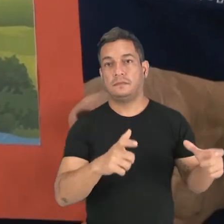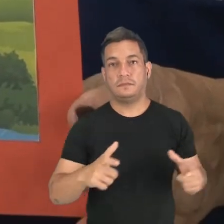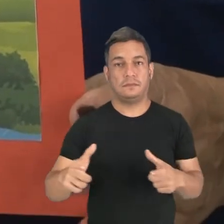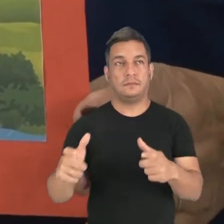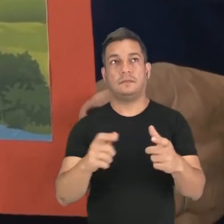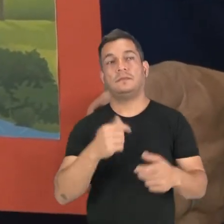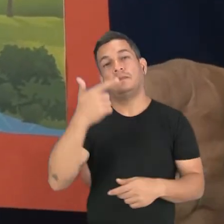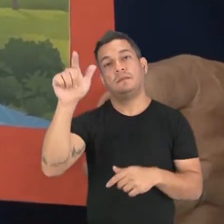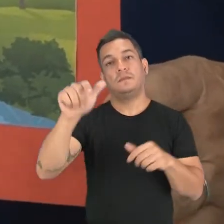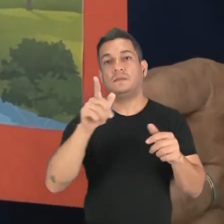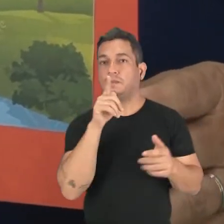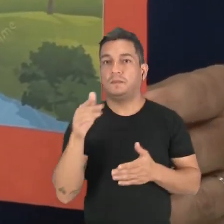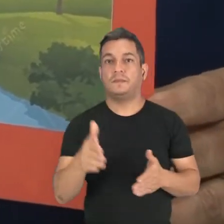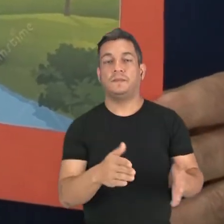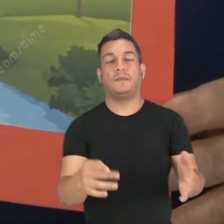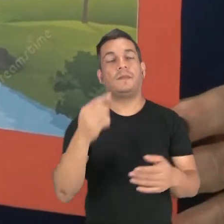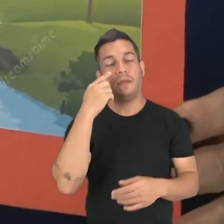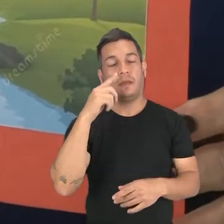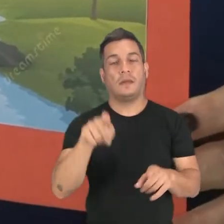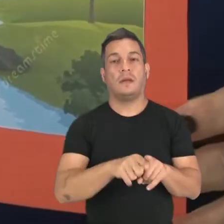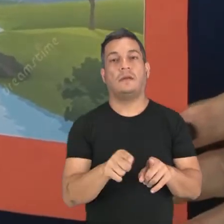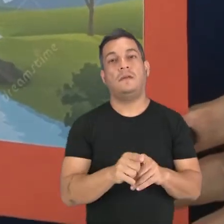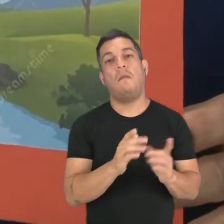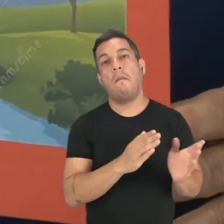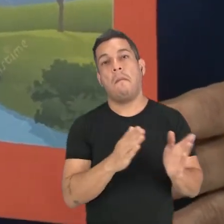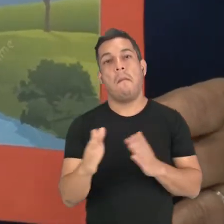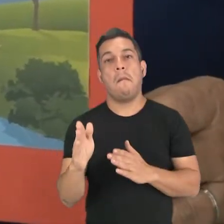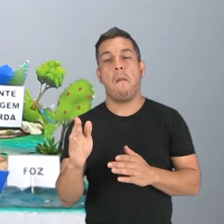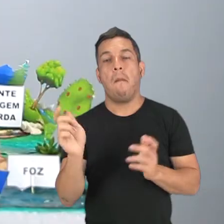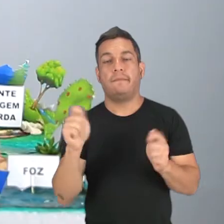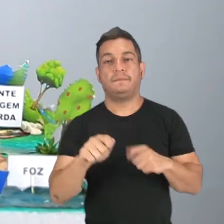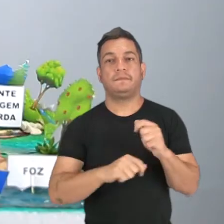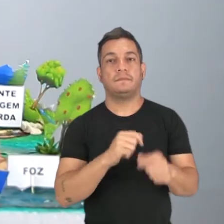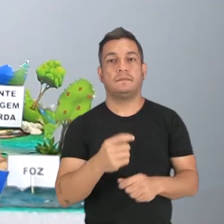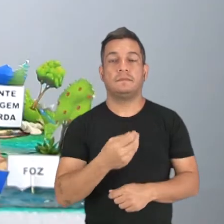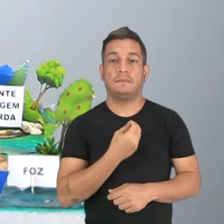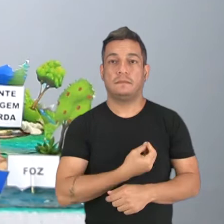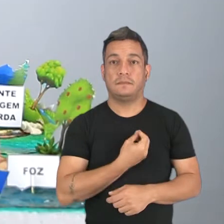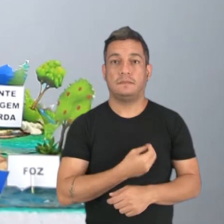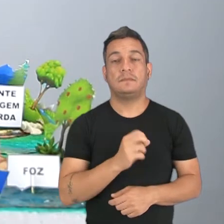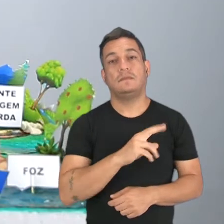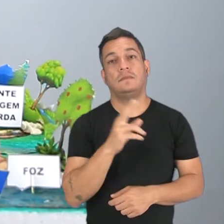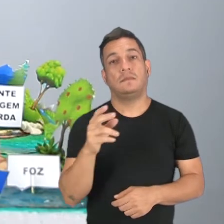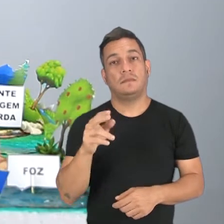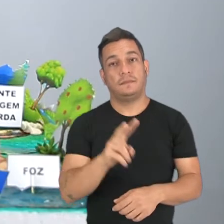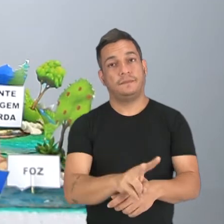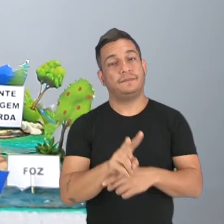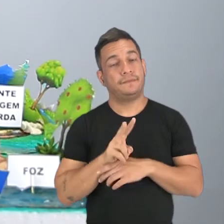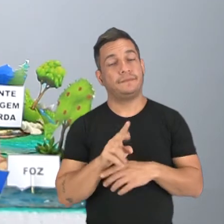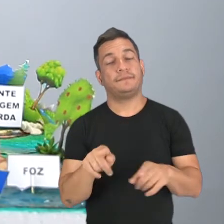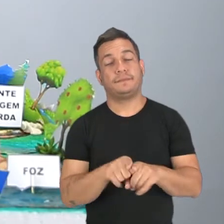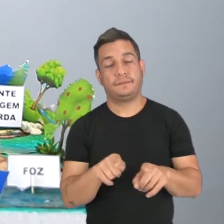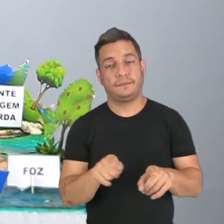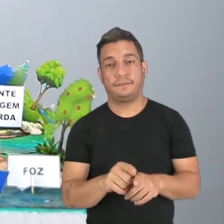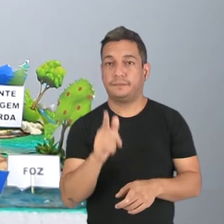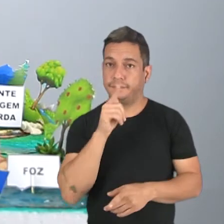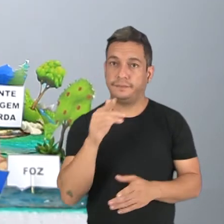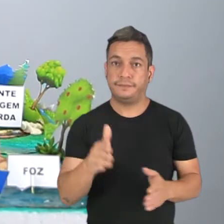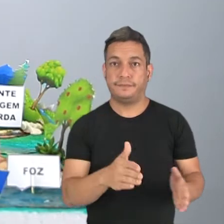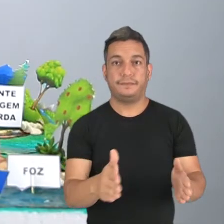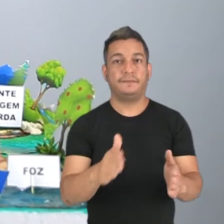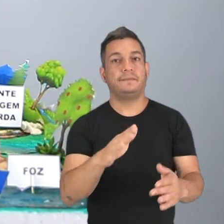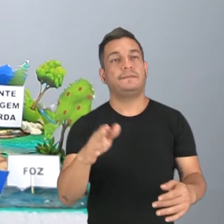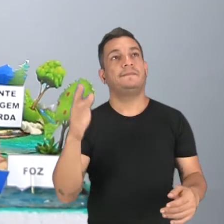para o outro rio. Vimos as partes de um rio, vimos que os rios podem ser permanentes ou temporários. Nós vimos a sua